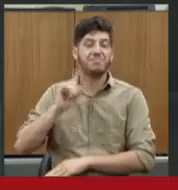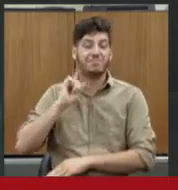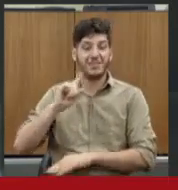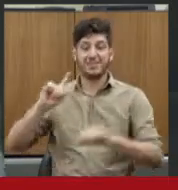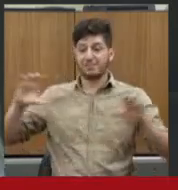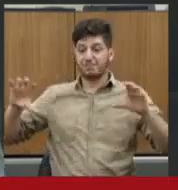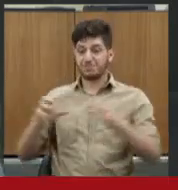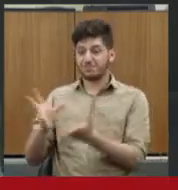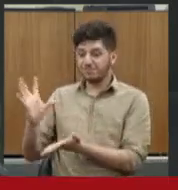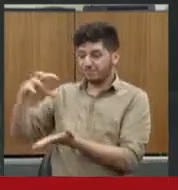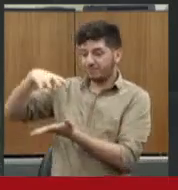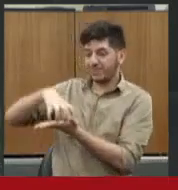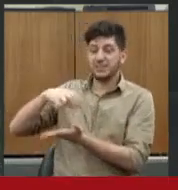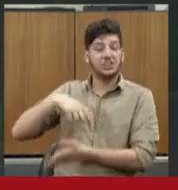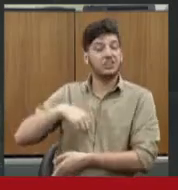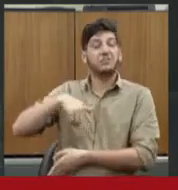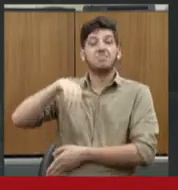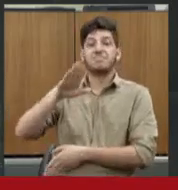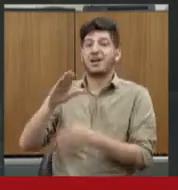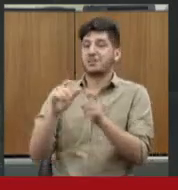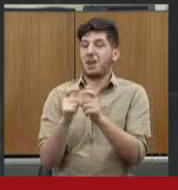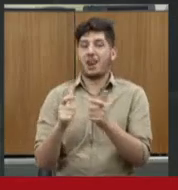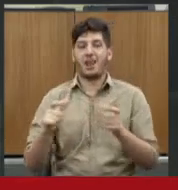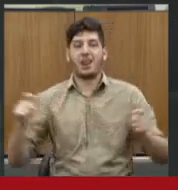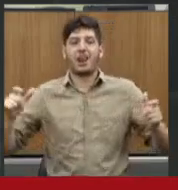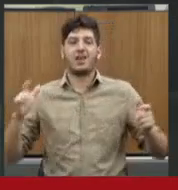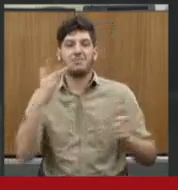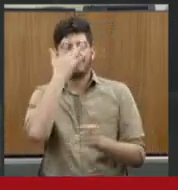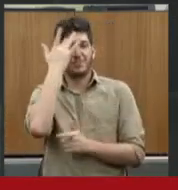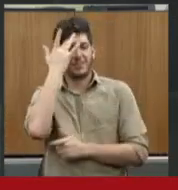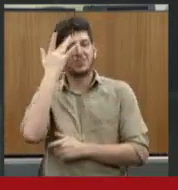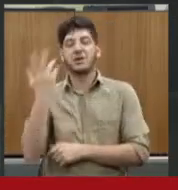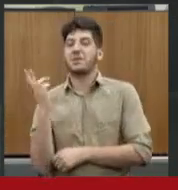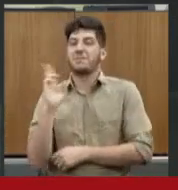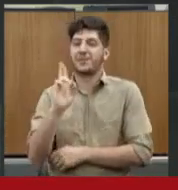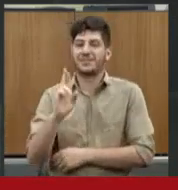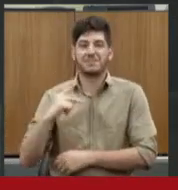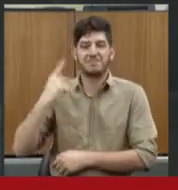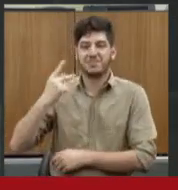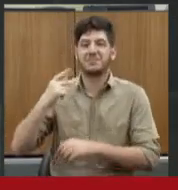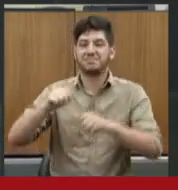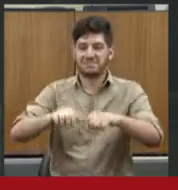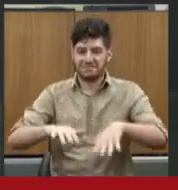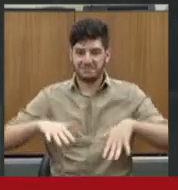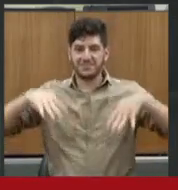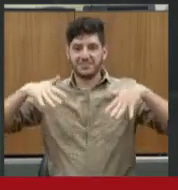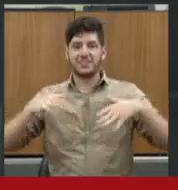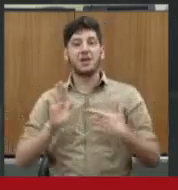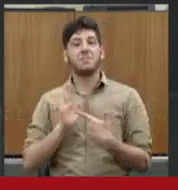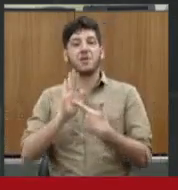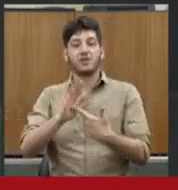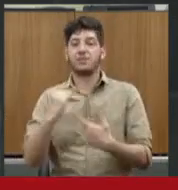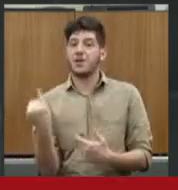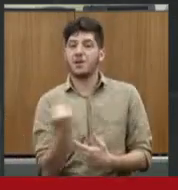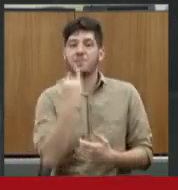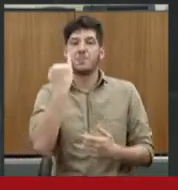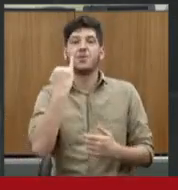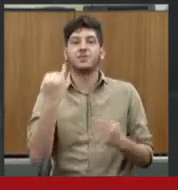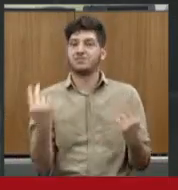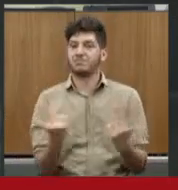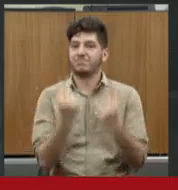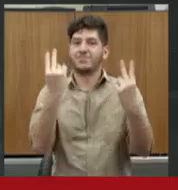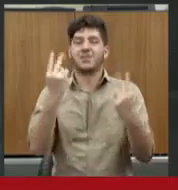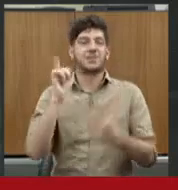maior número de parlamentares na Assembleia Constituinte, o que mostrava a importância do nosso Estado naquele momento histórico. De